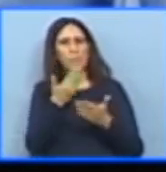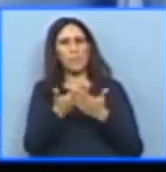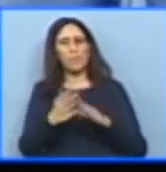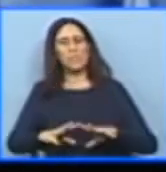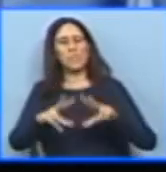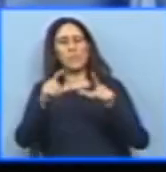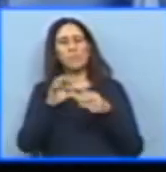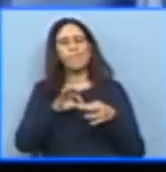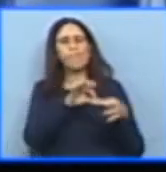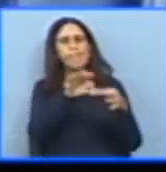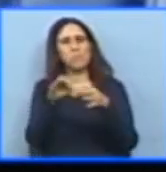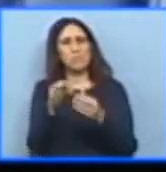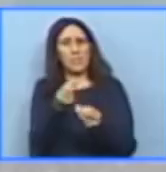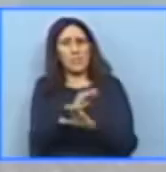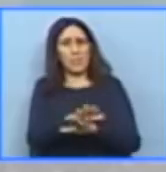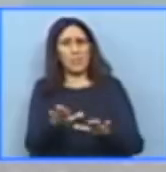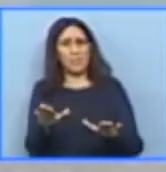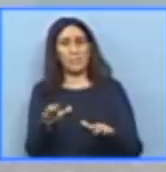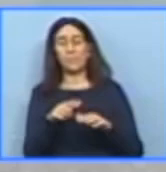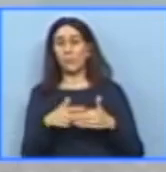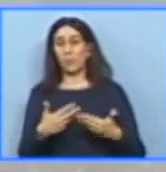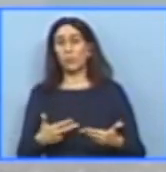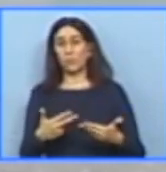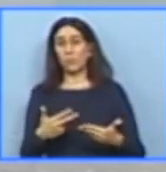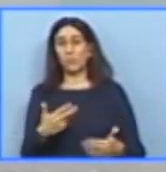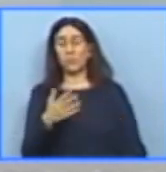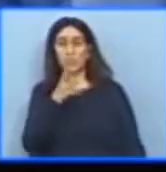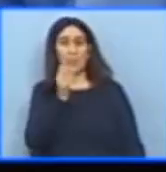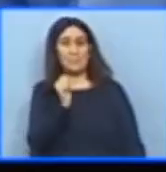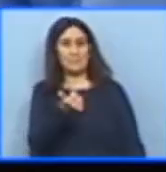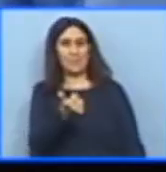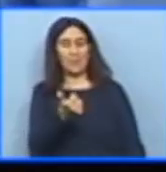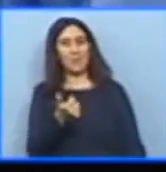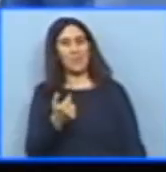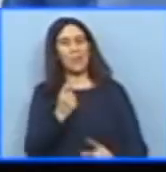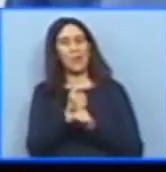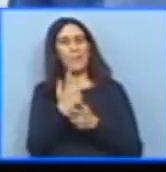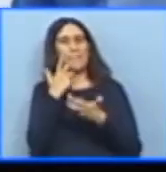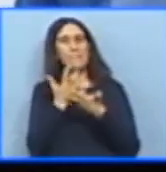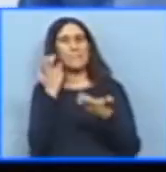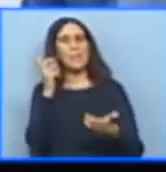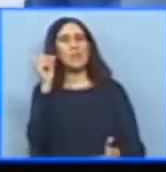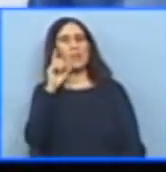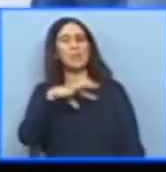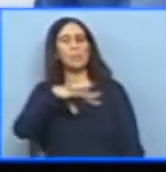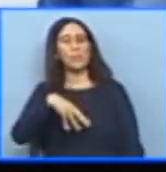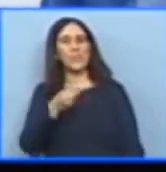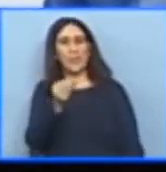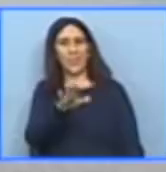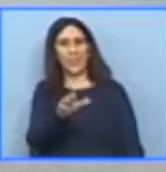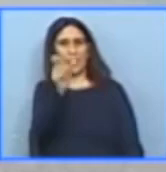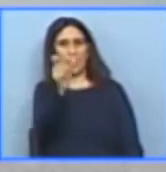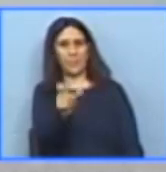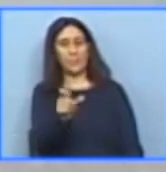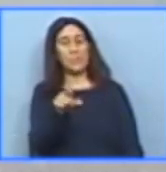harmonioso da criança hoje como disse 'vai estamos assim assinalar o dia mundial da criança e